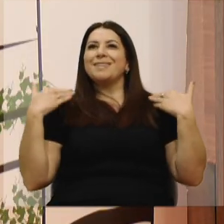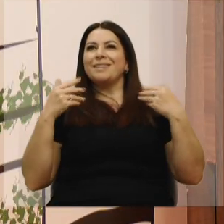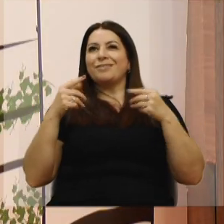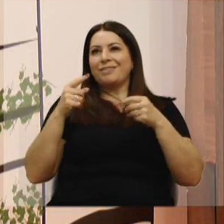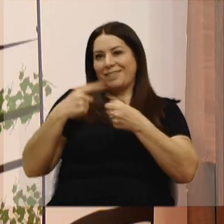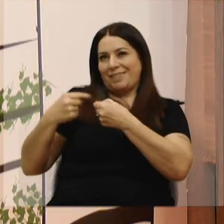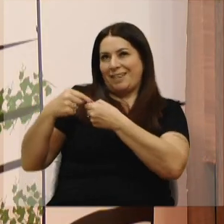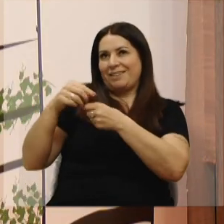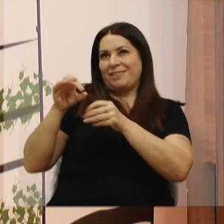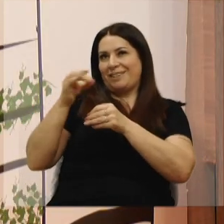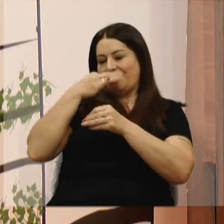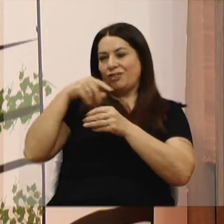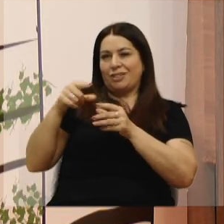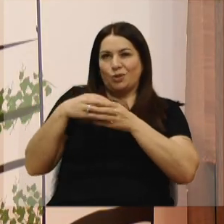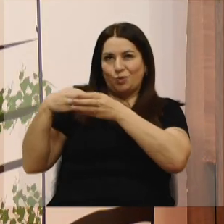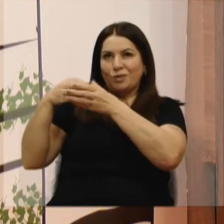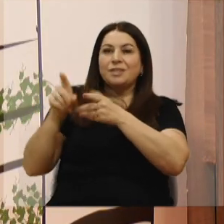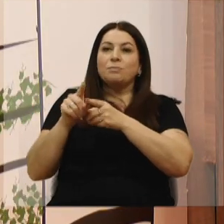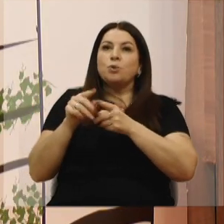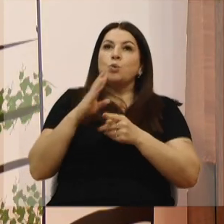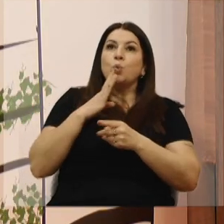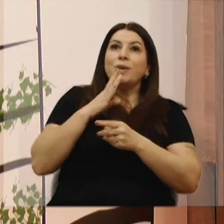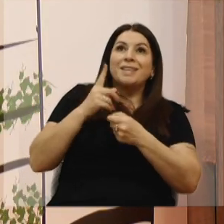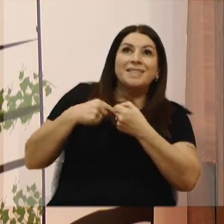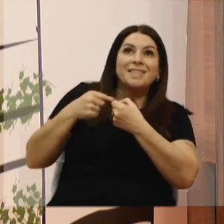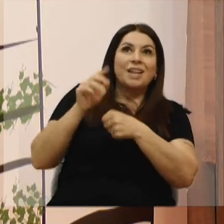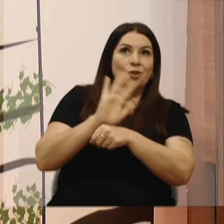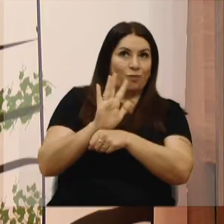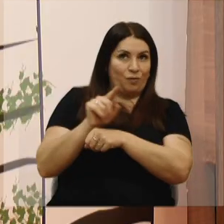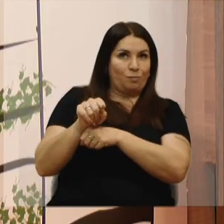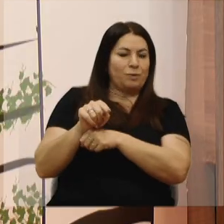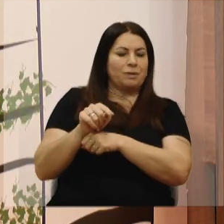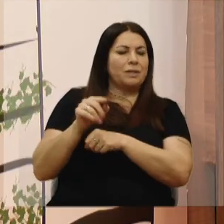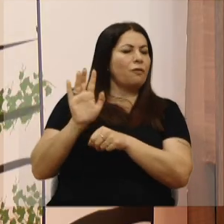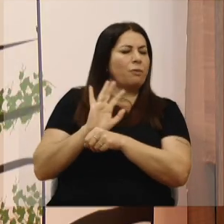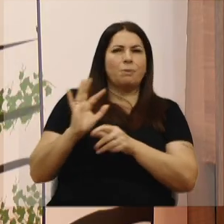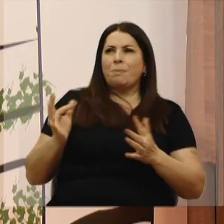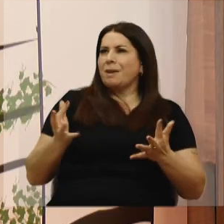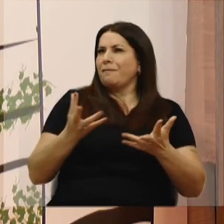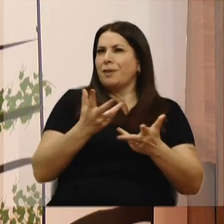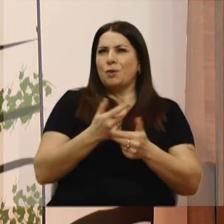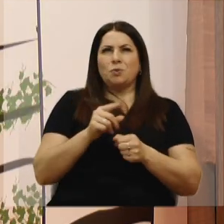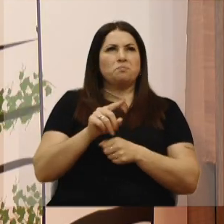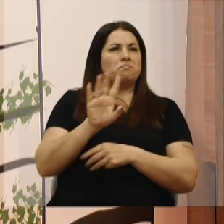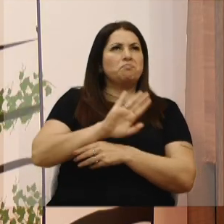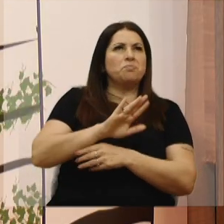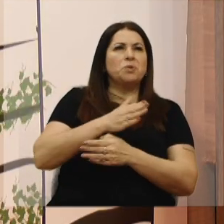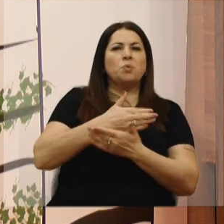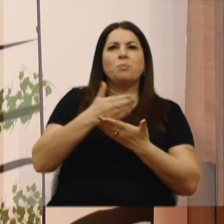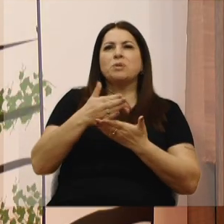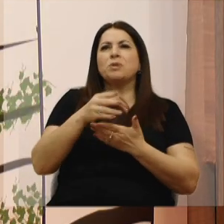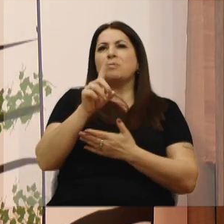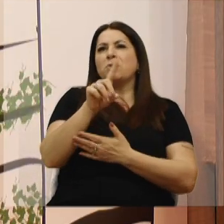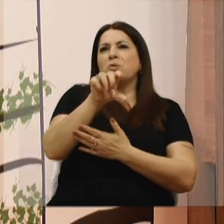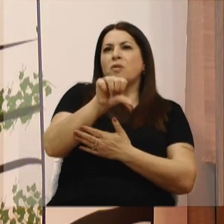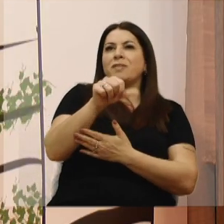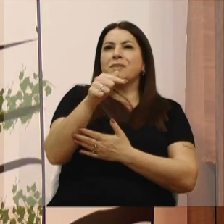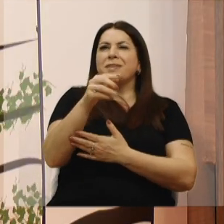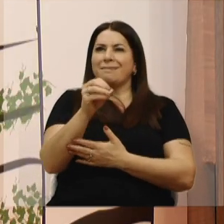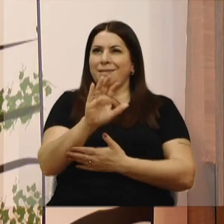visita à cidade de Caxias do Sul. O filme, inclusive, se chama Conheça a Cidade. É um filme maravilhoso, né, datado ali do início dos anos